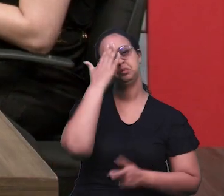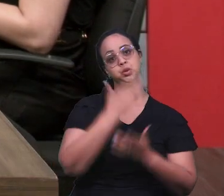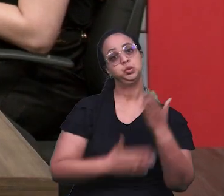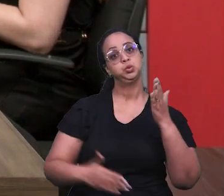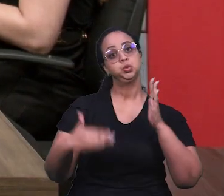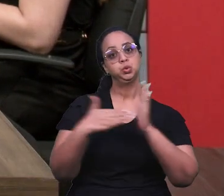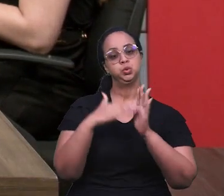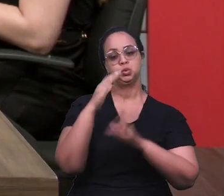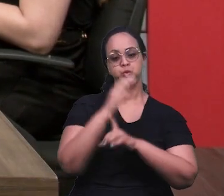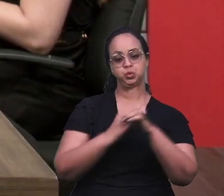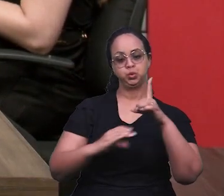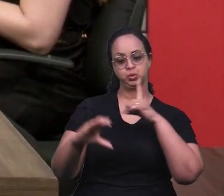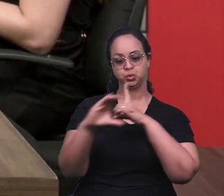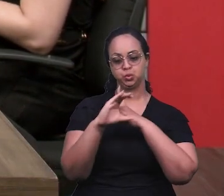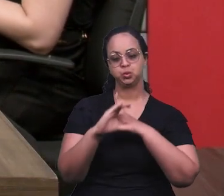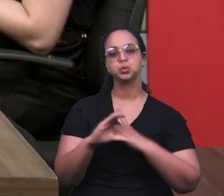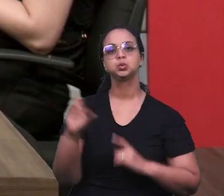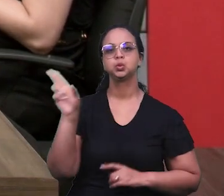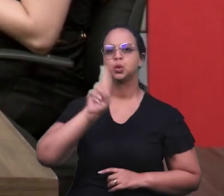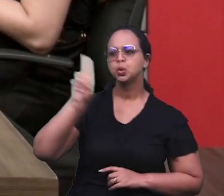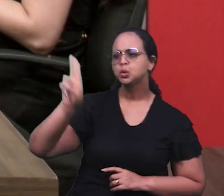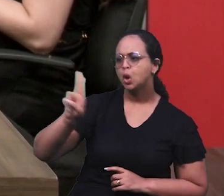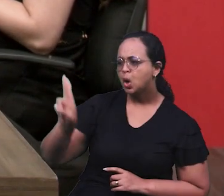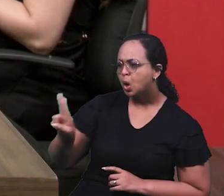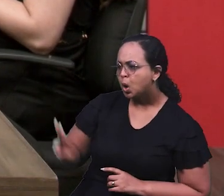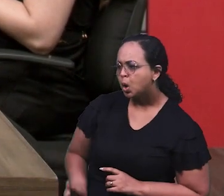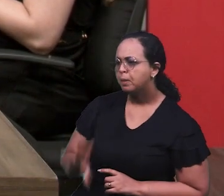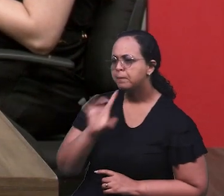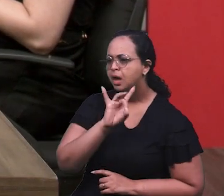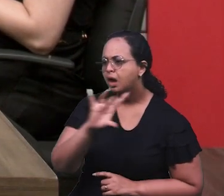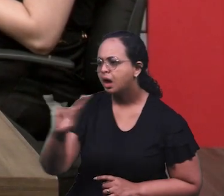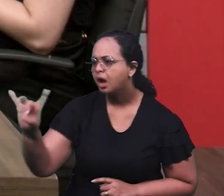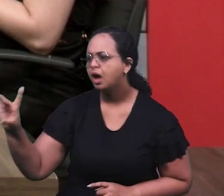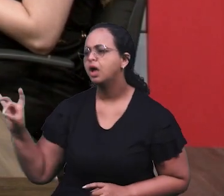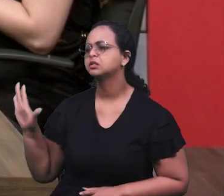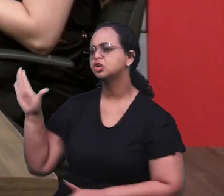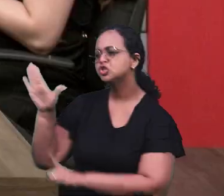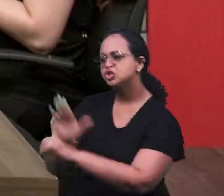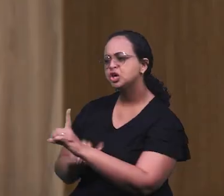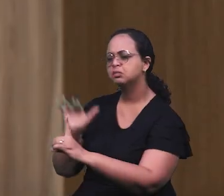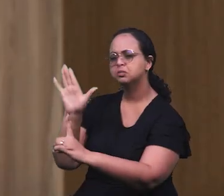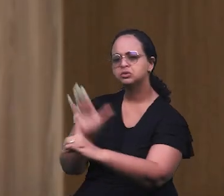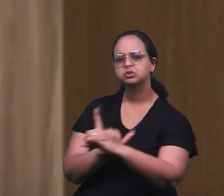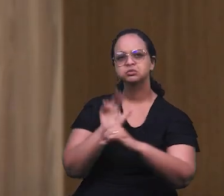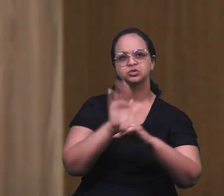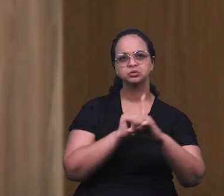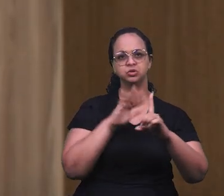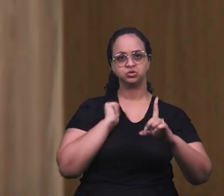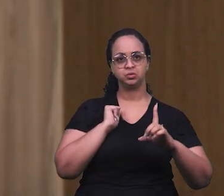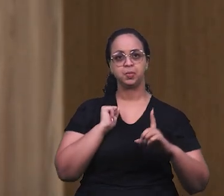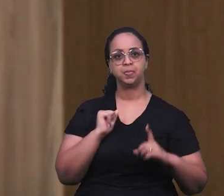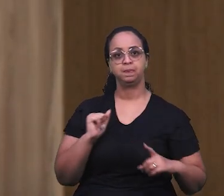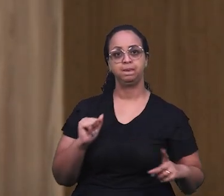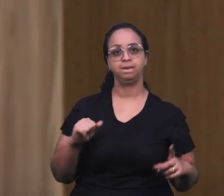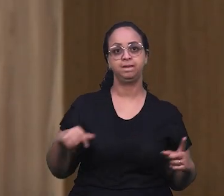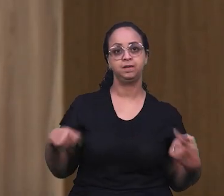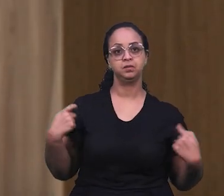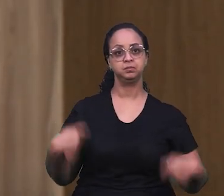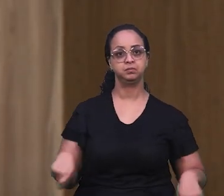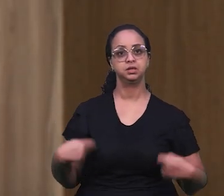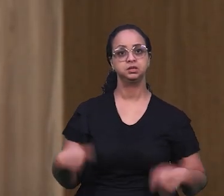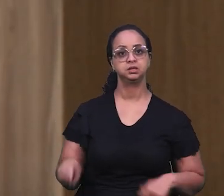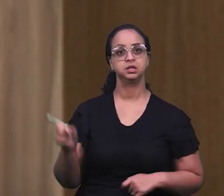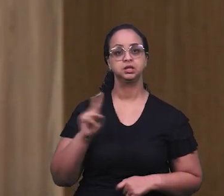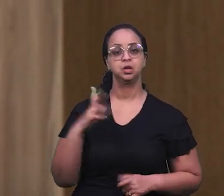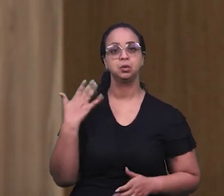no culto, né? Tanto o nome dos batizados, quando o pastor vai chamando, a gente tem que estar atento